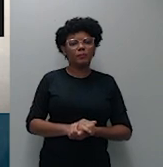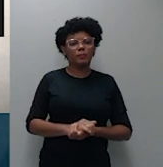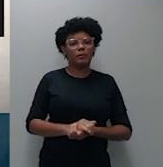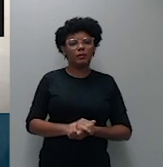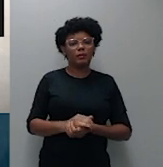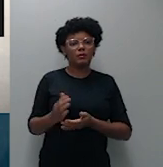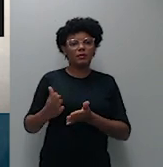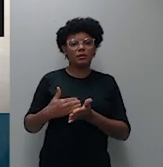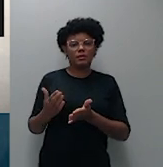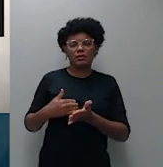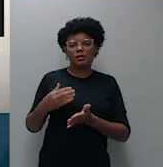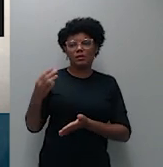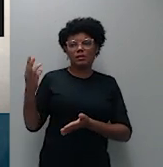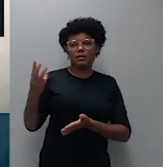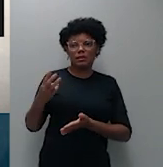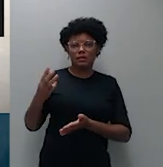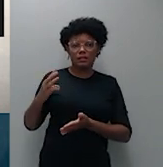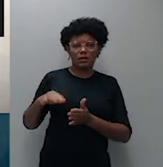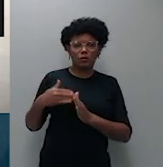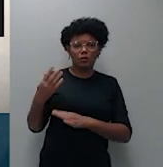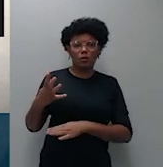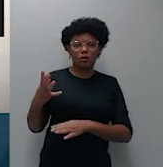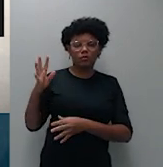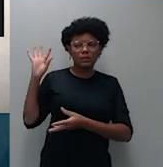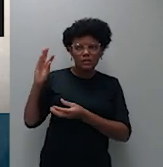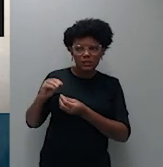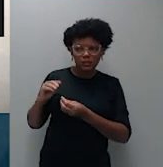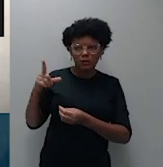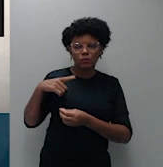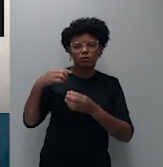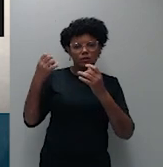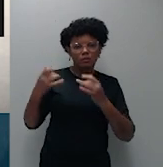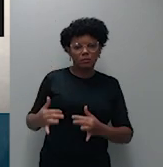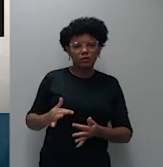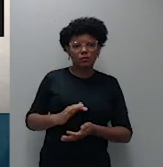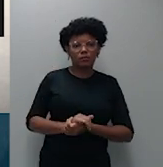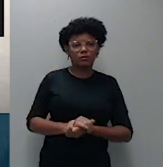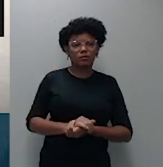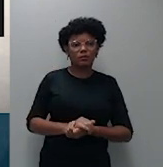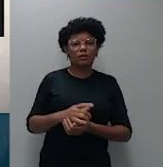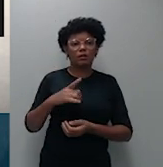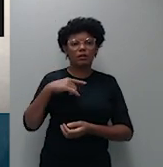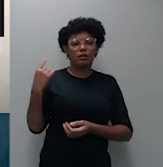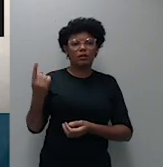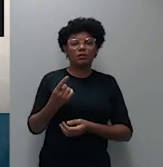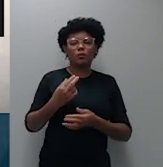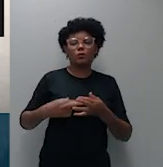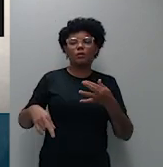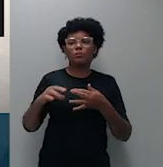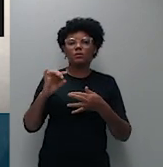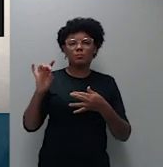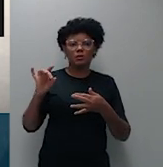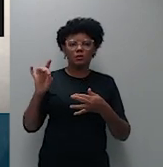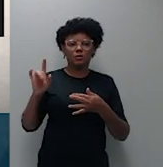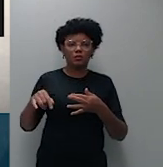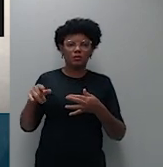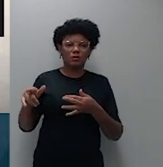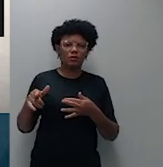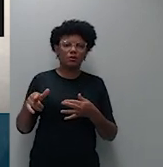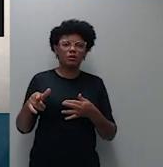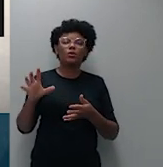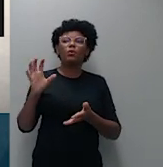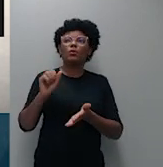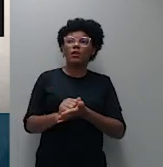cartao.da está síntese do voto onde eu ligo especial retrata-se de registros